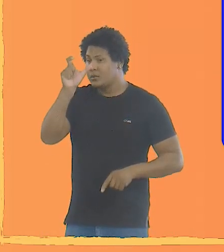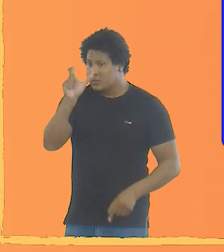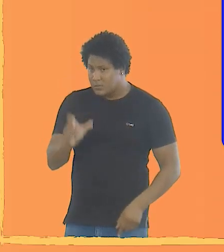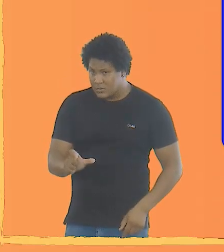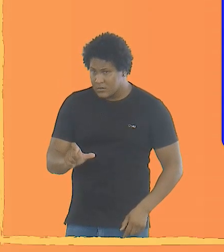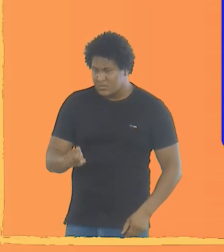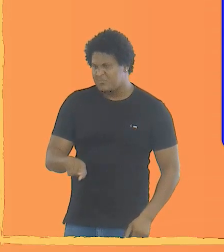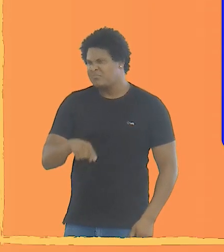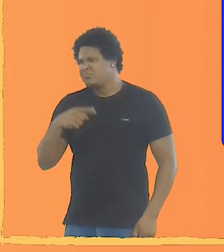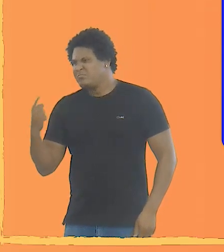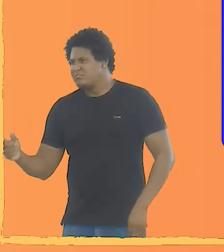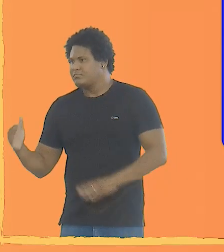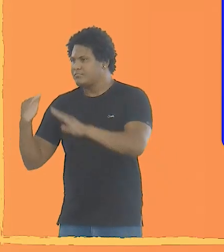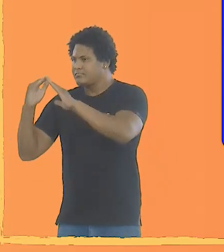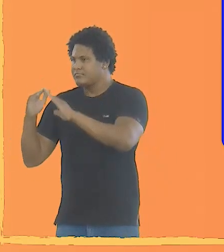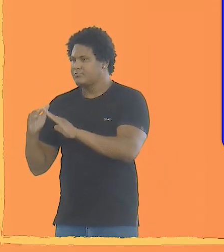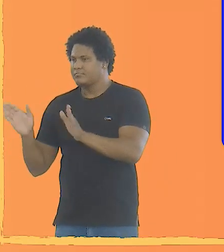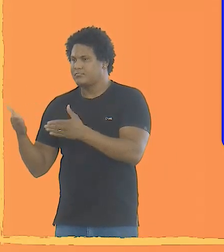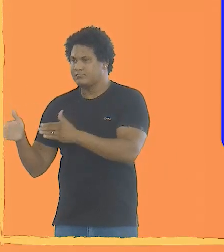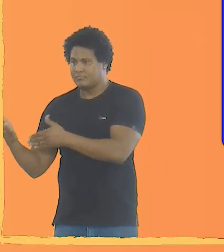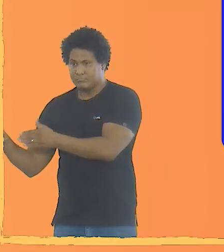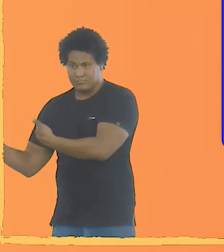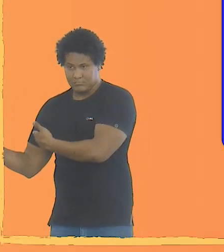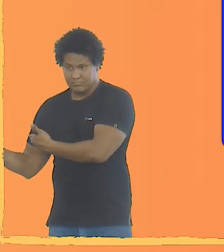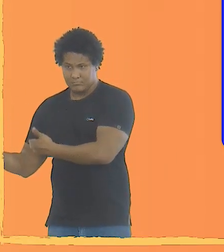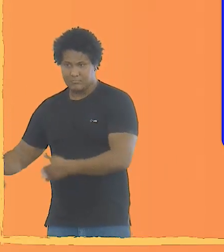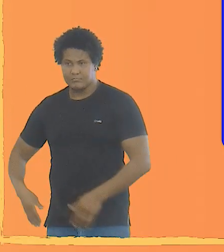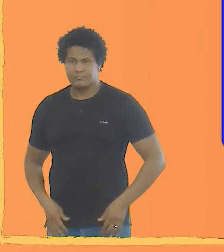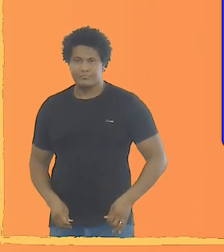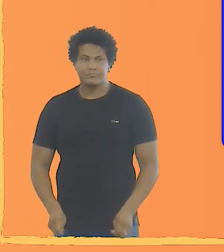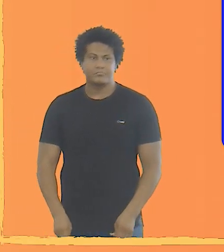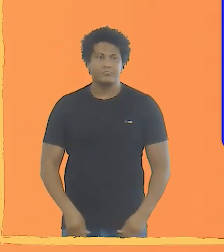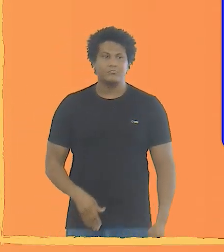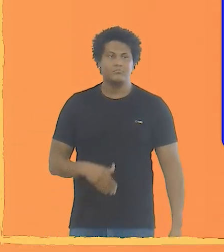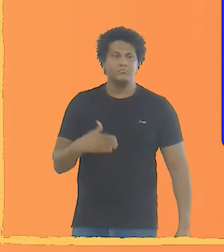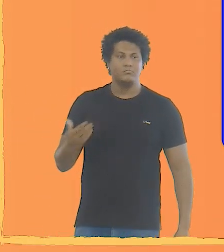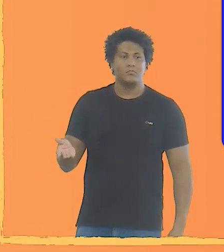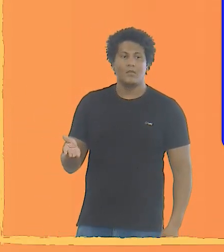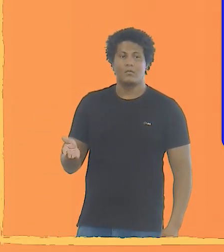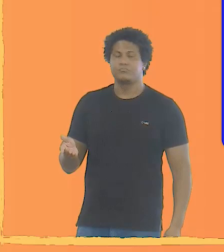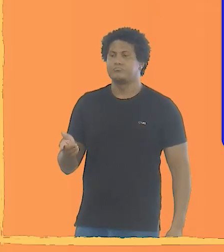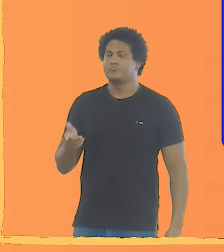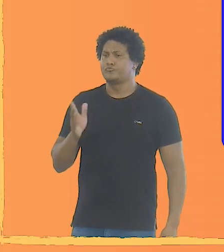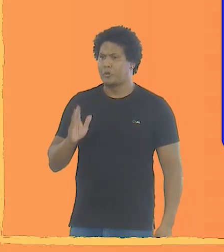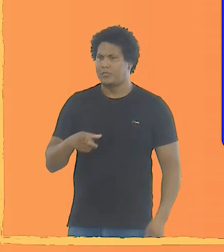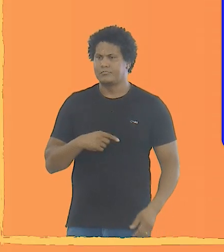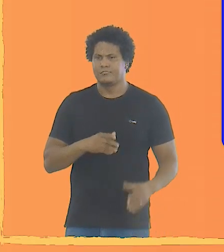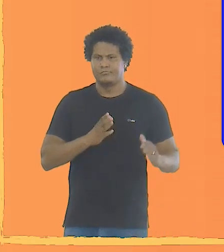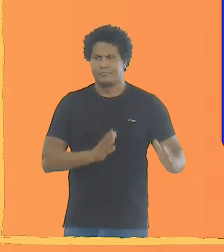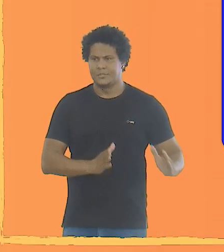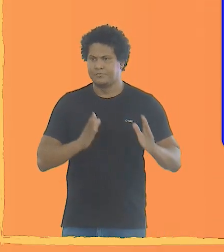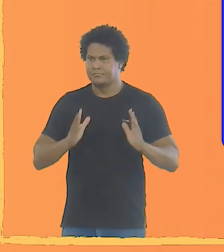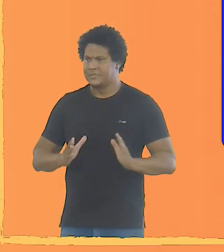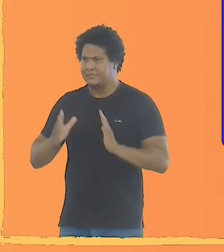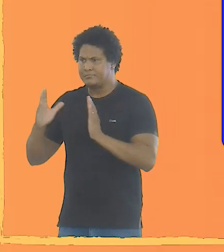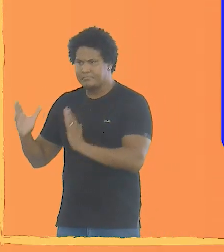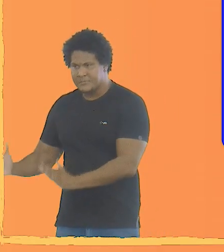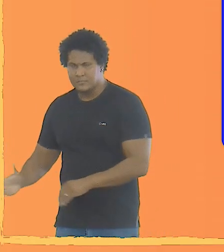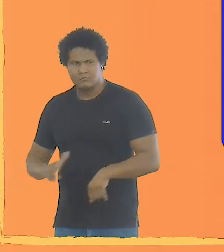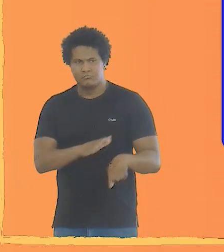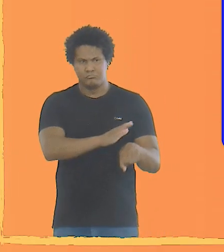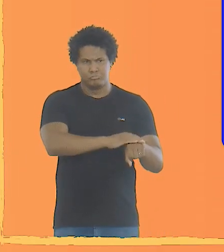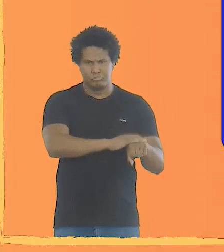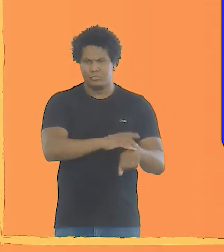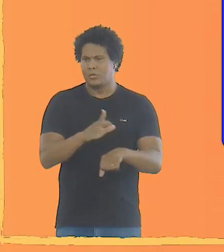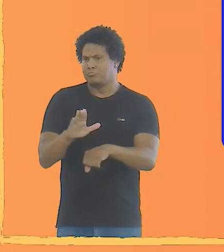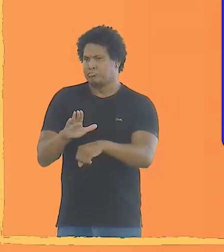casa. Depois que eu peguei o problema, dividi o problema em etapas sucessivas e independentes e